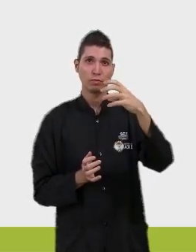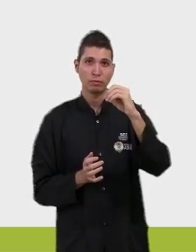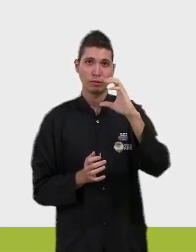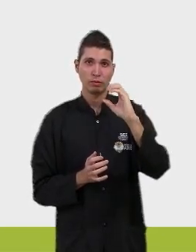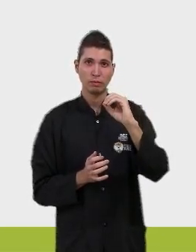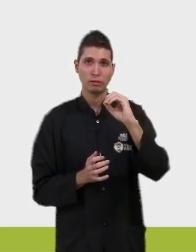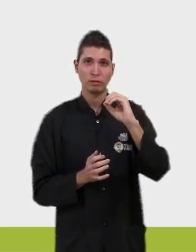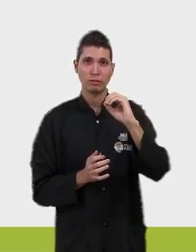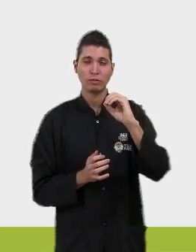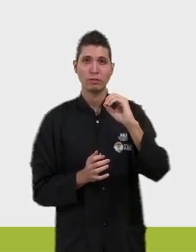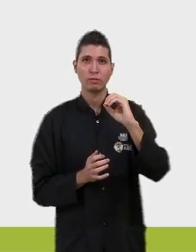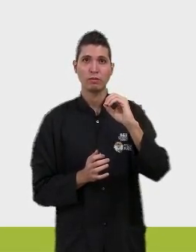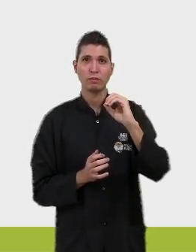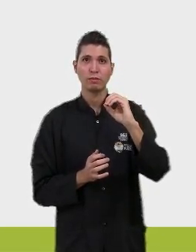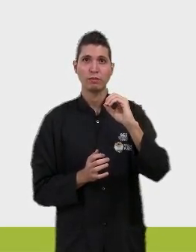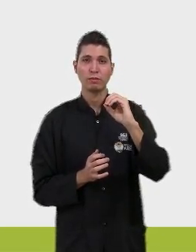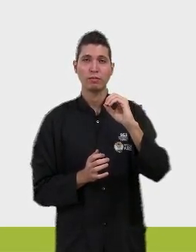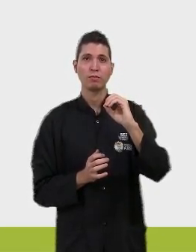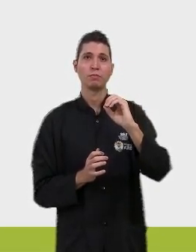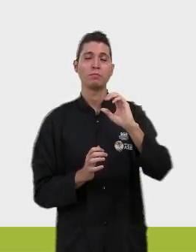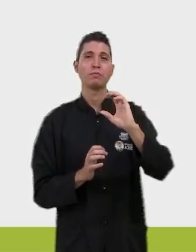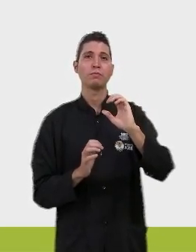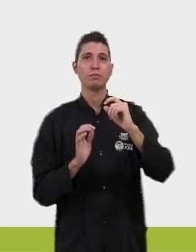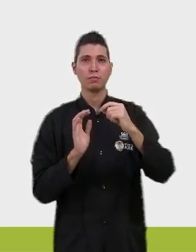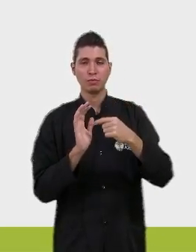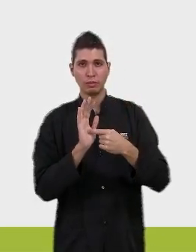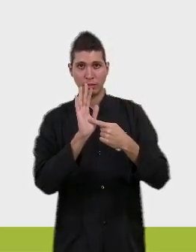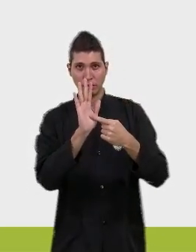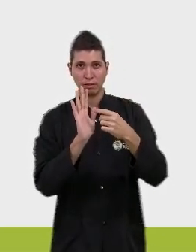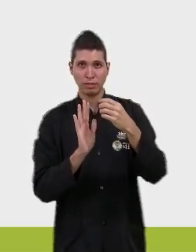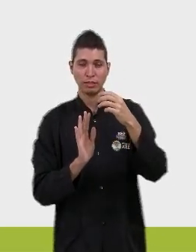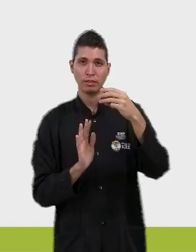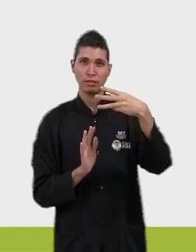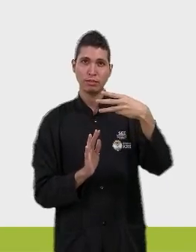300 pode ser escrito como 360